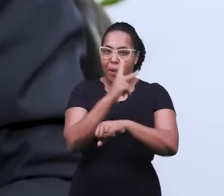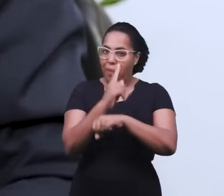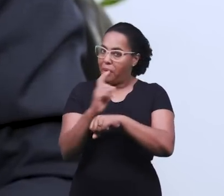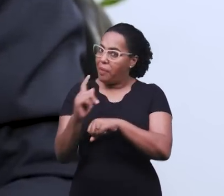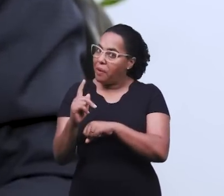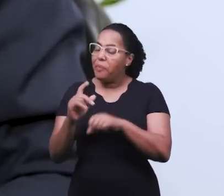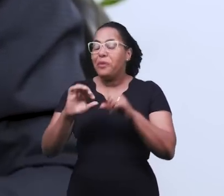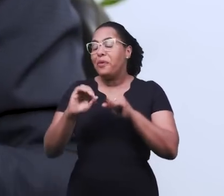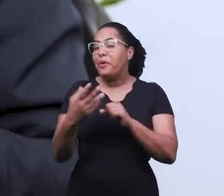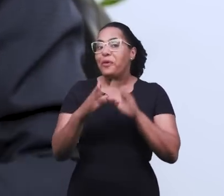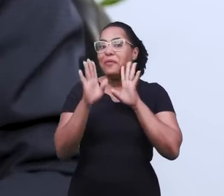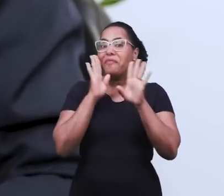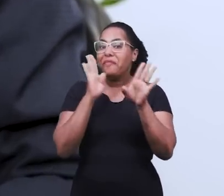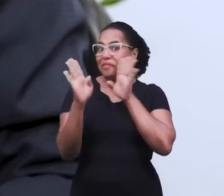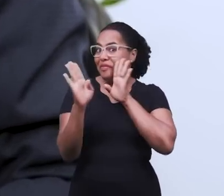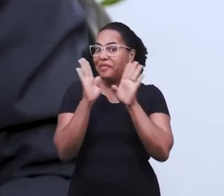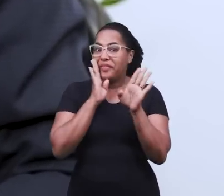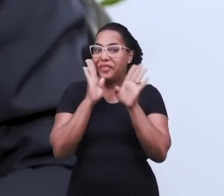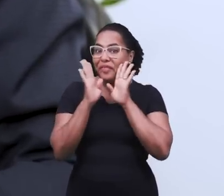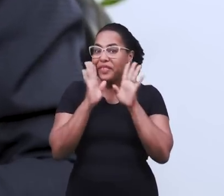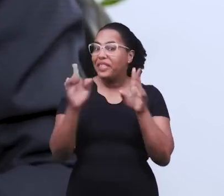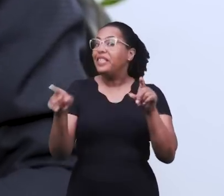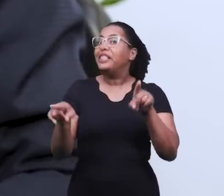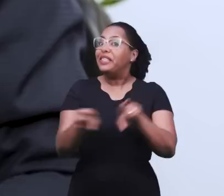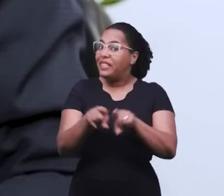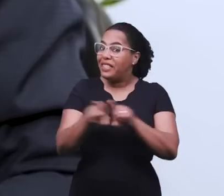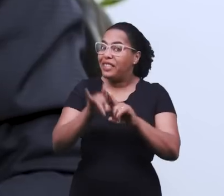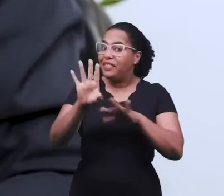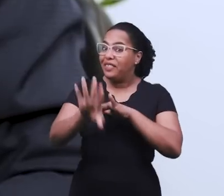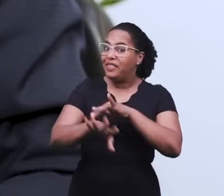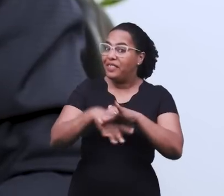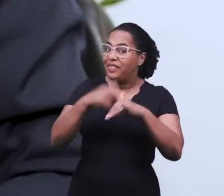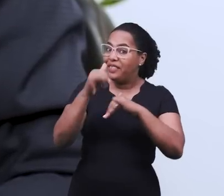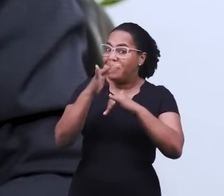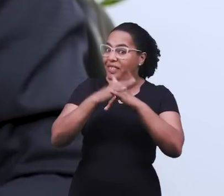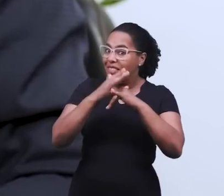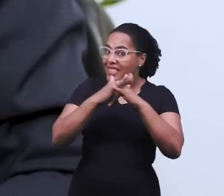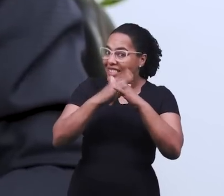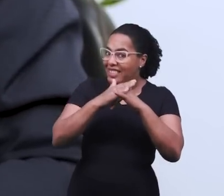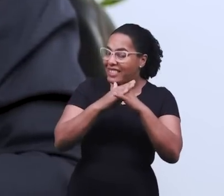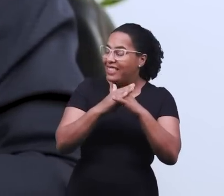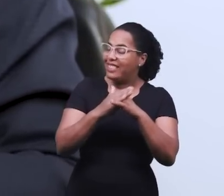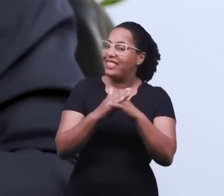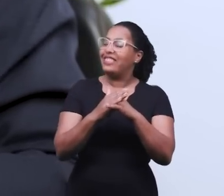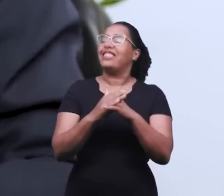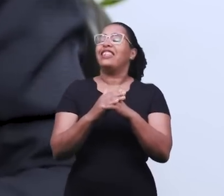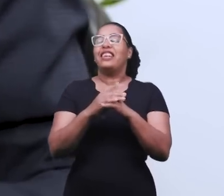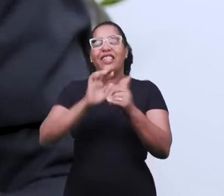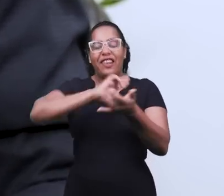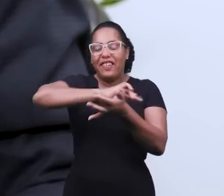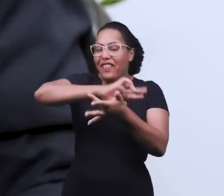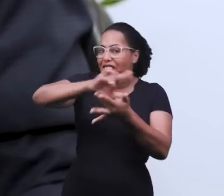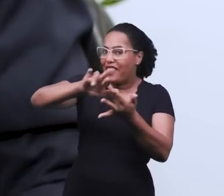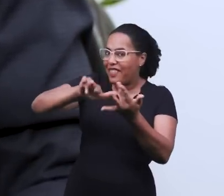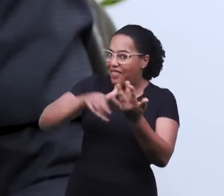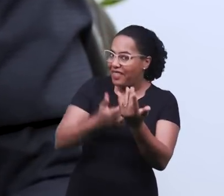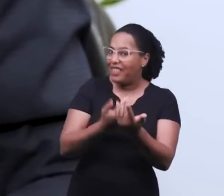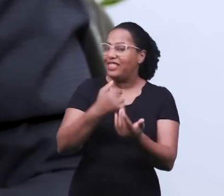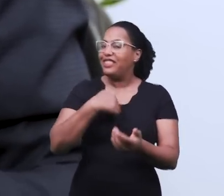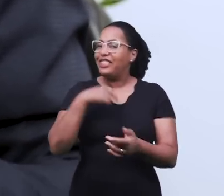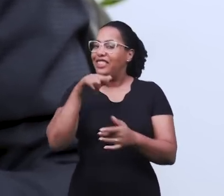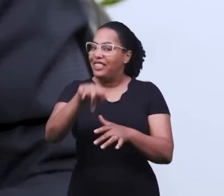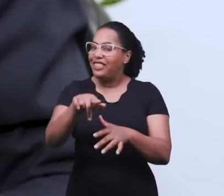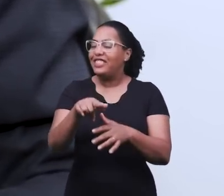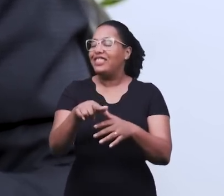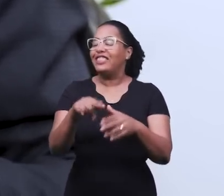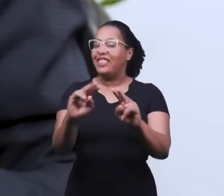Facebook da Rádio Manaim, ou ainda no canal da Igreja Cristã Maranata no YouTube, ou seja, tem diversas formas de você